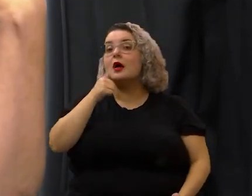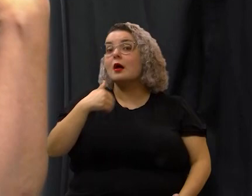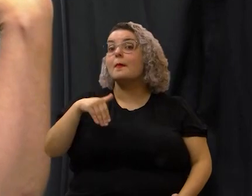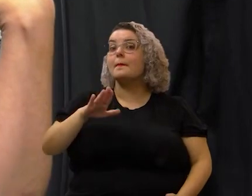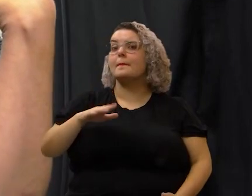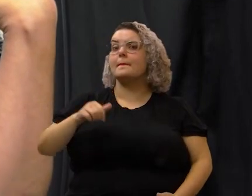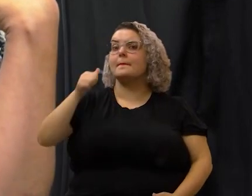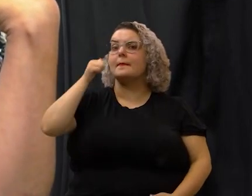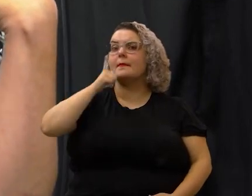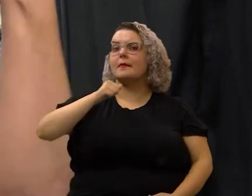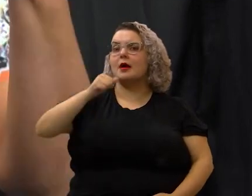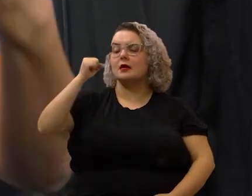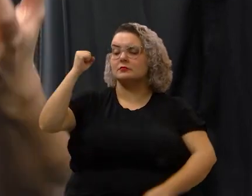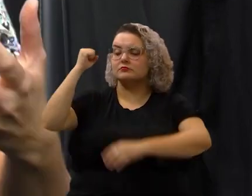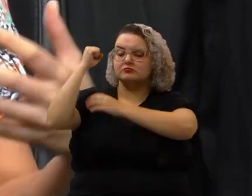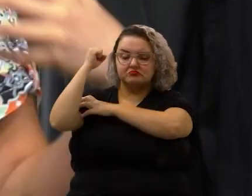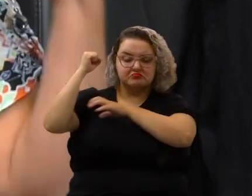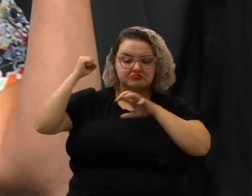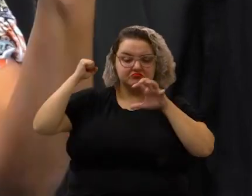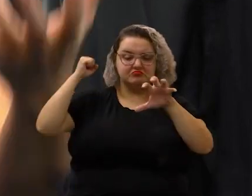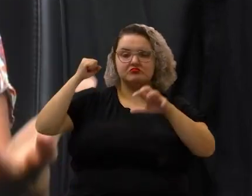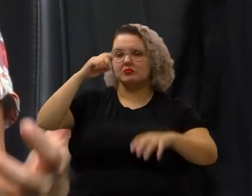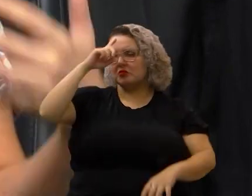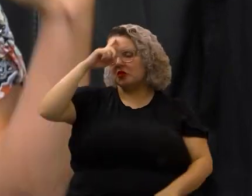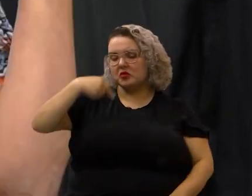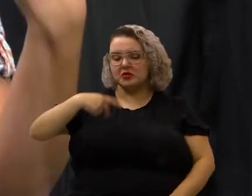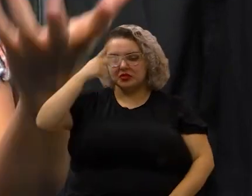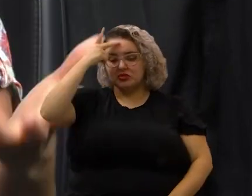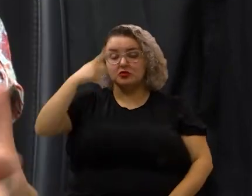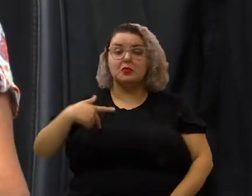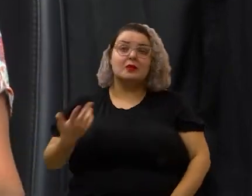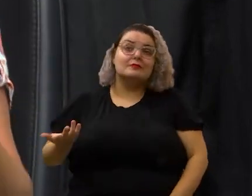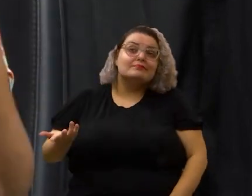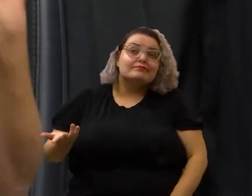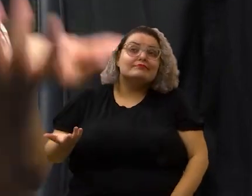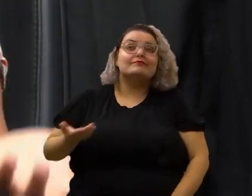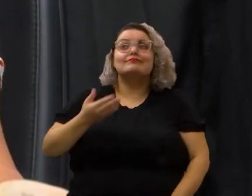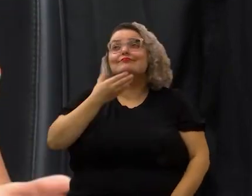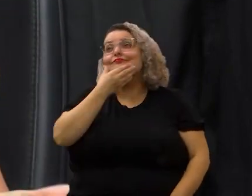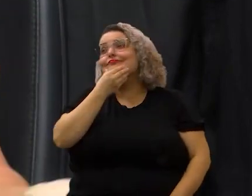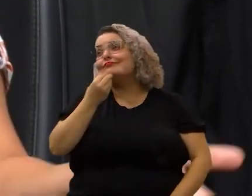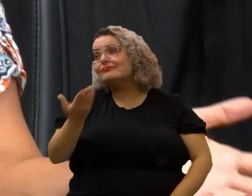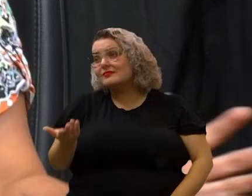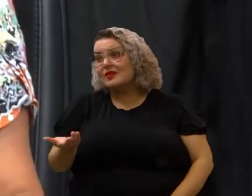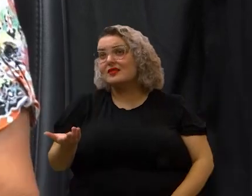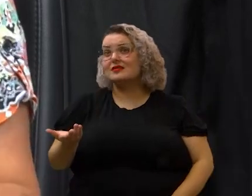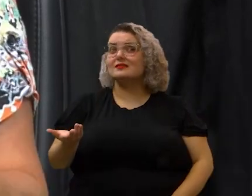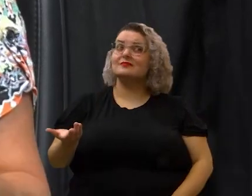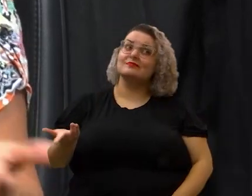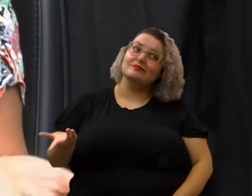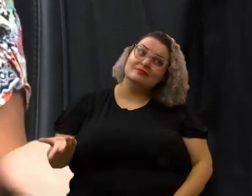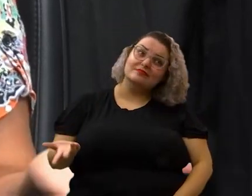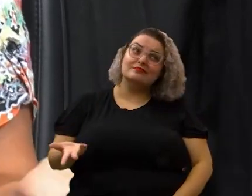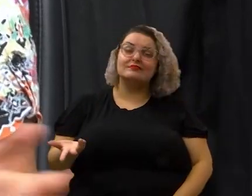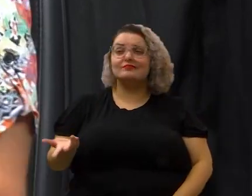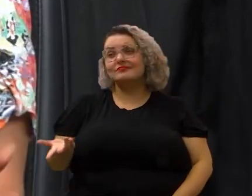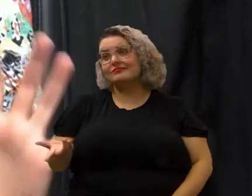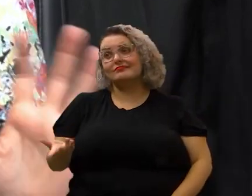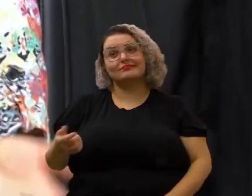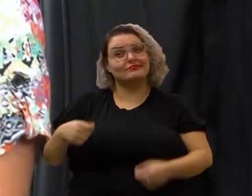hoje eu sinto que as mulheres estão muito mais empoderadas, donas de si e tudo mais. Agora, os homens, assim, acho que,